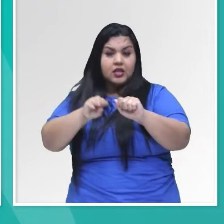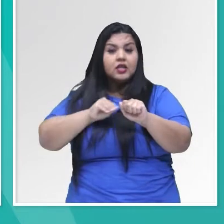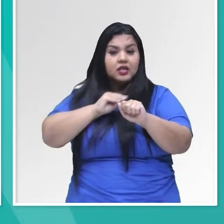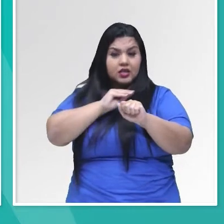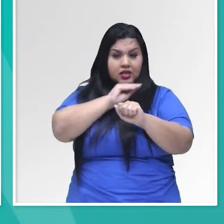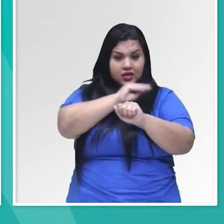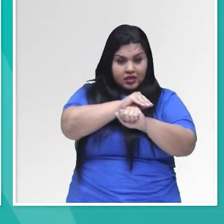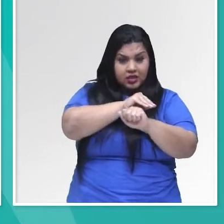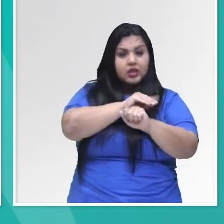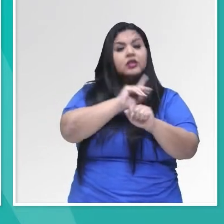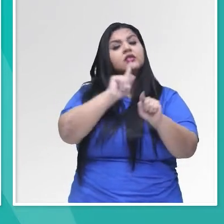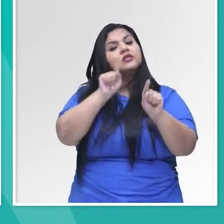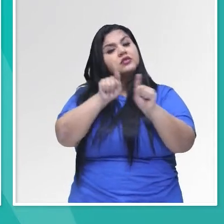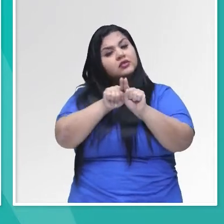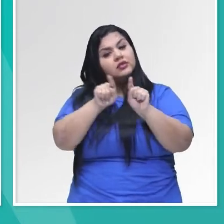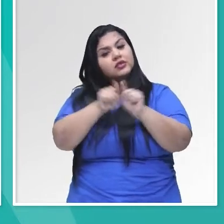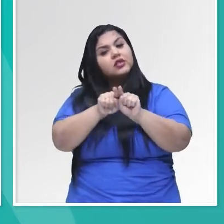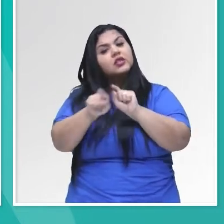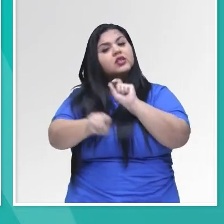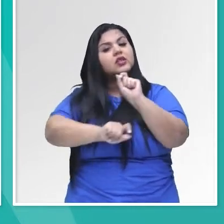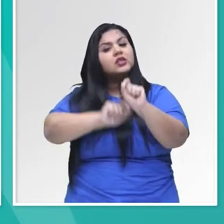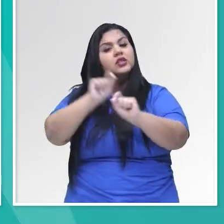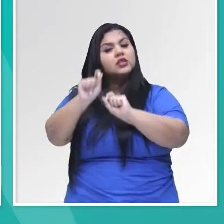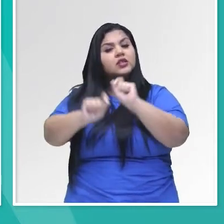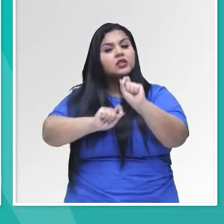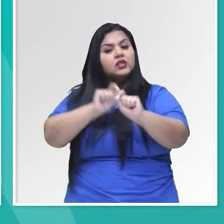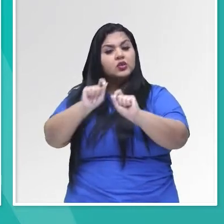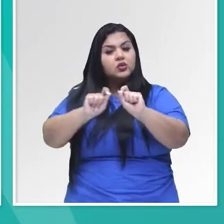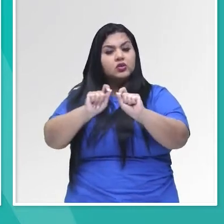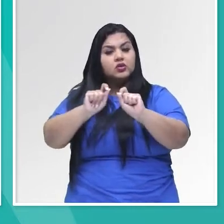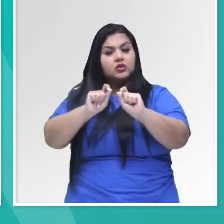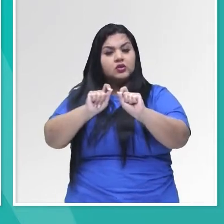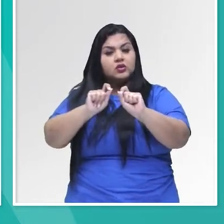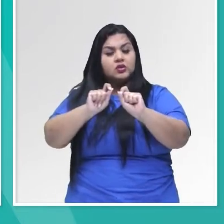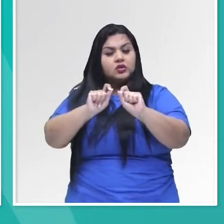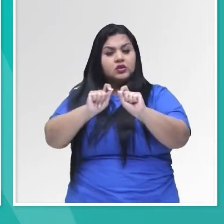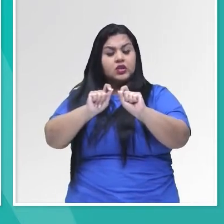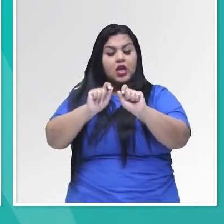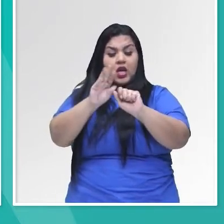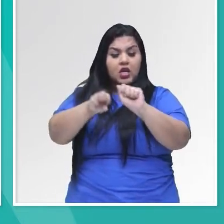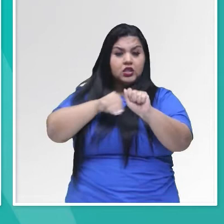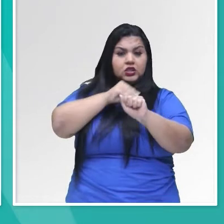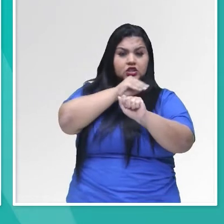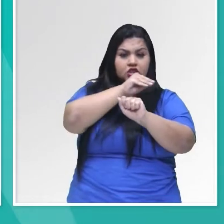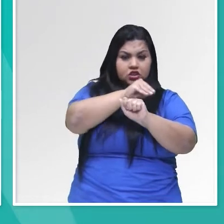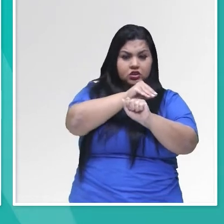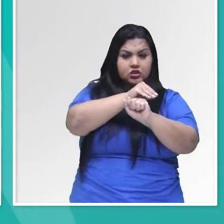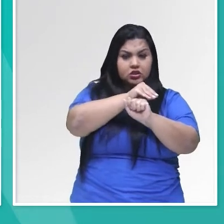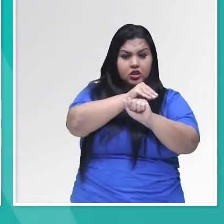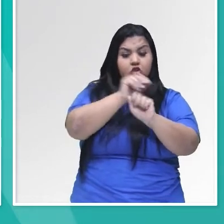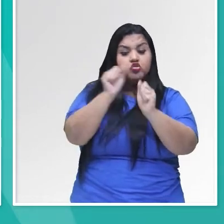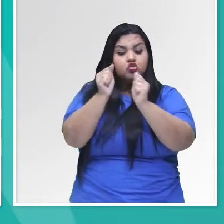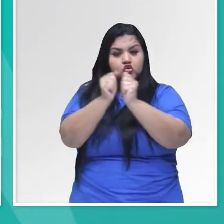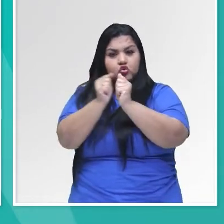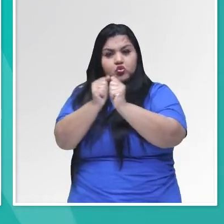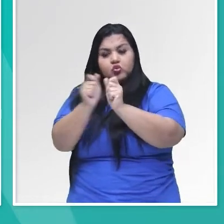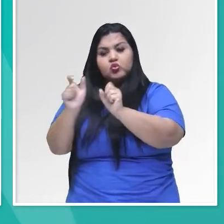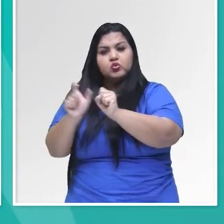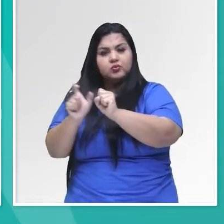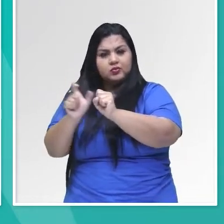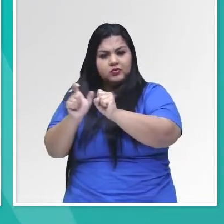E, consequentemente, olha que interessante, artigo na língua portuguesa acompanha o